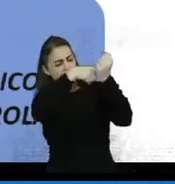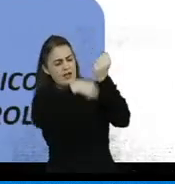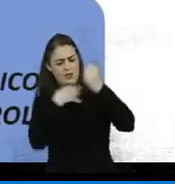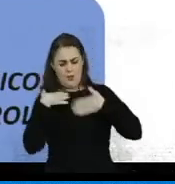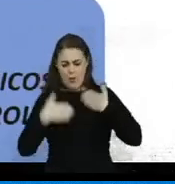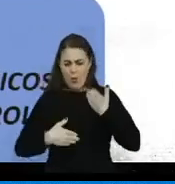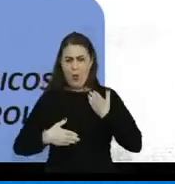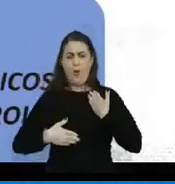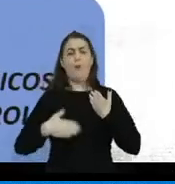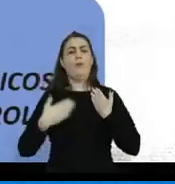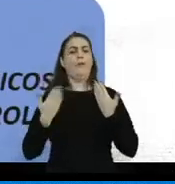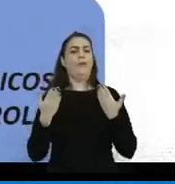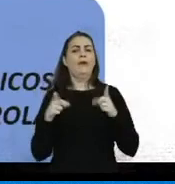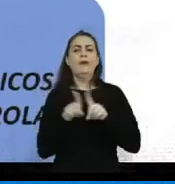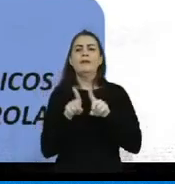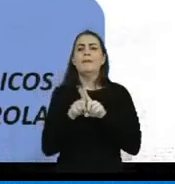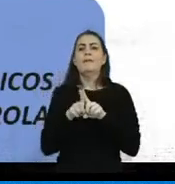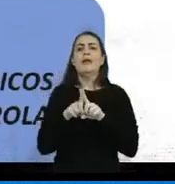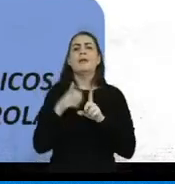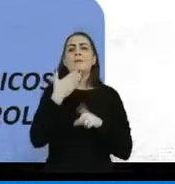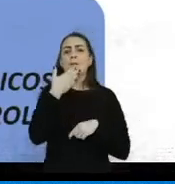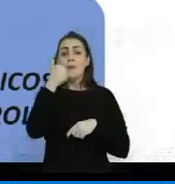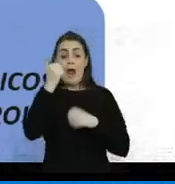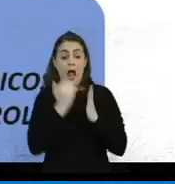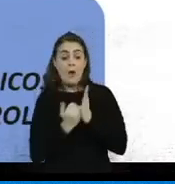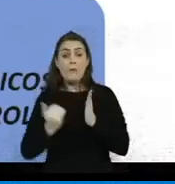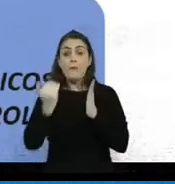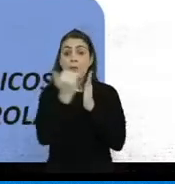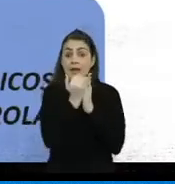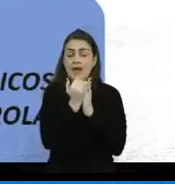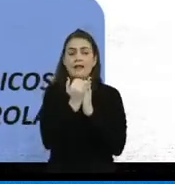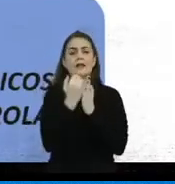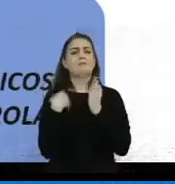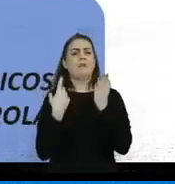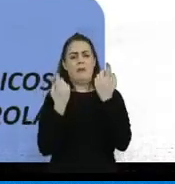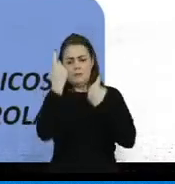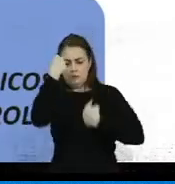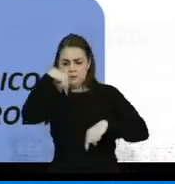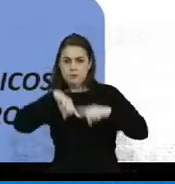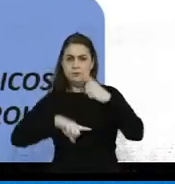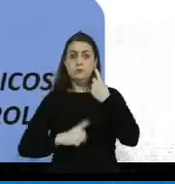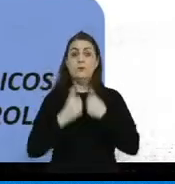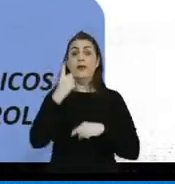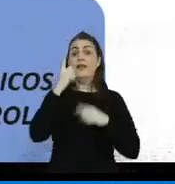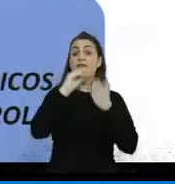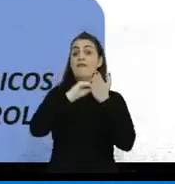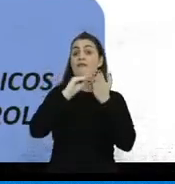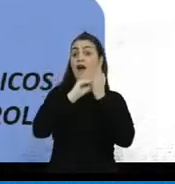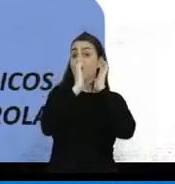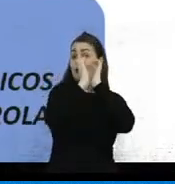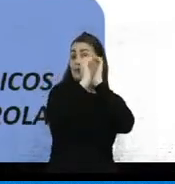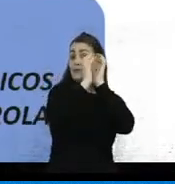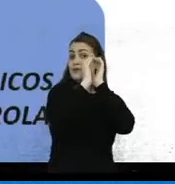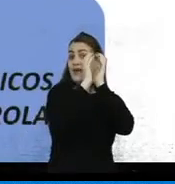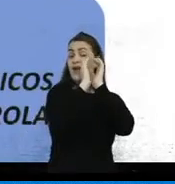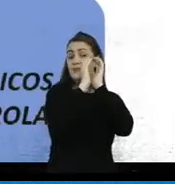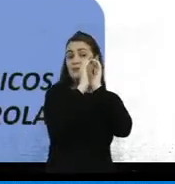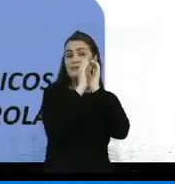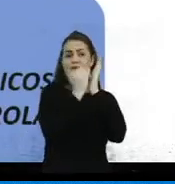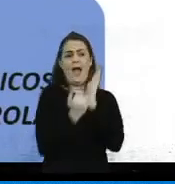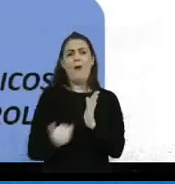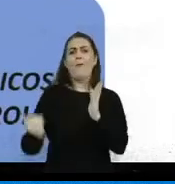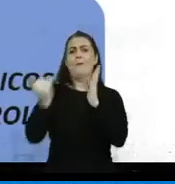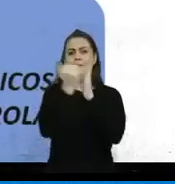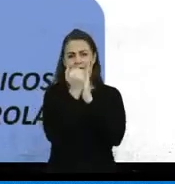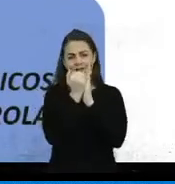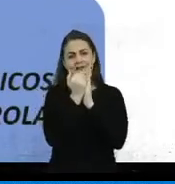de outra substância que está faltando no cérebro de quem tem fibromialgia, que é a norepinefrina. Então, quando a